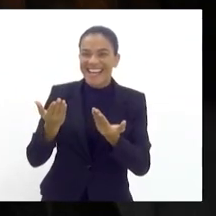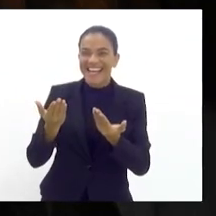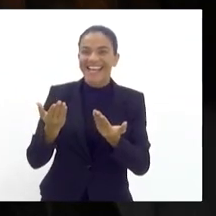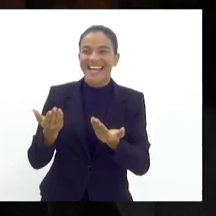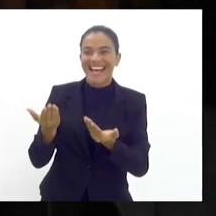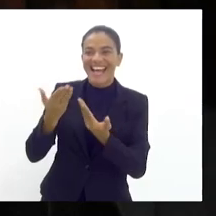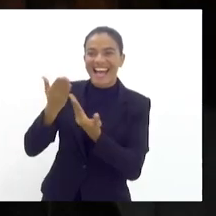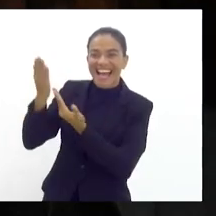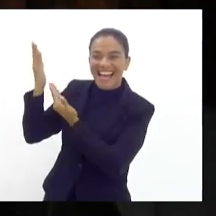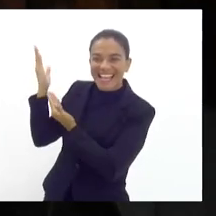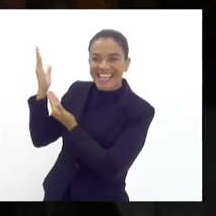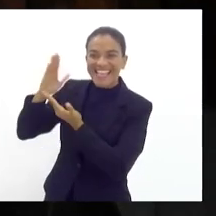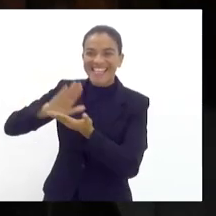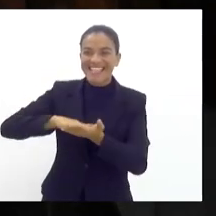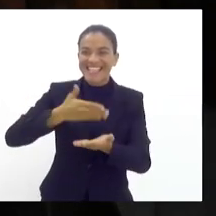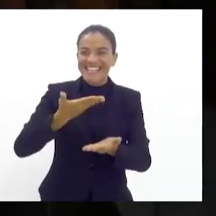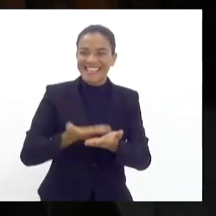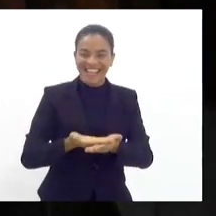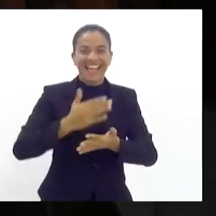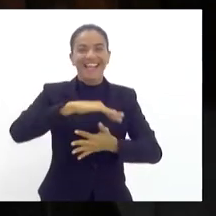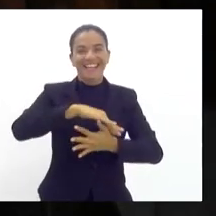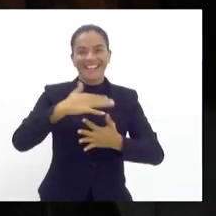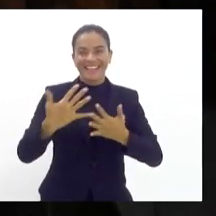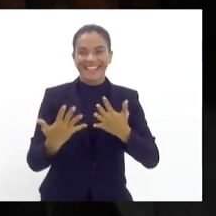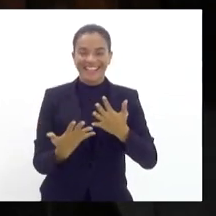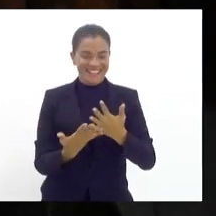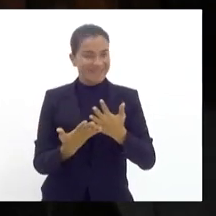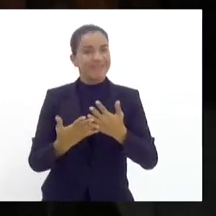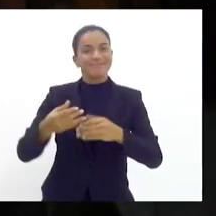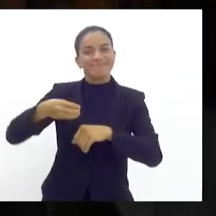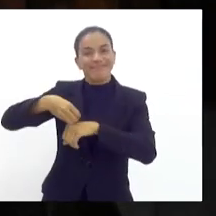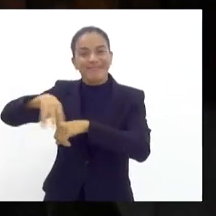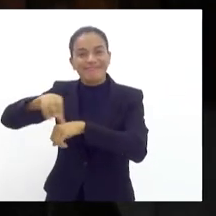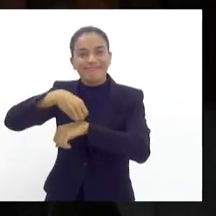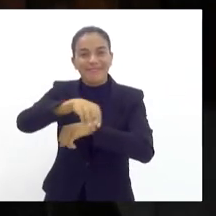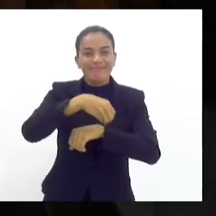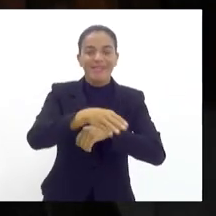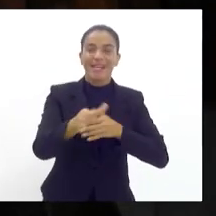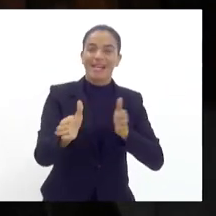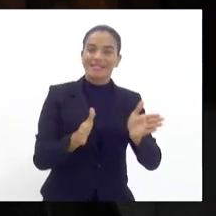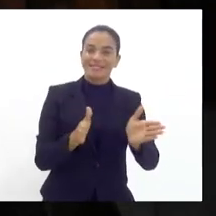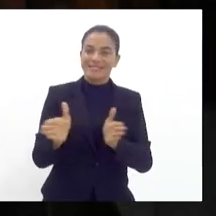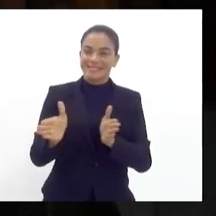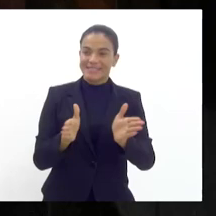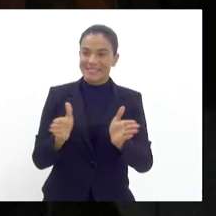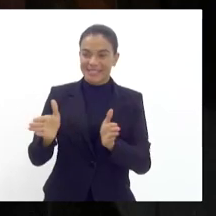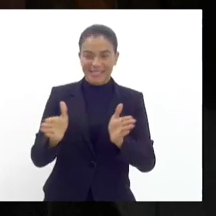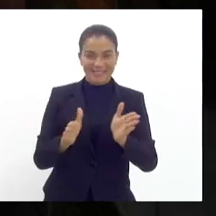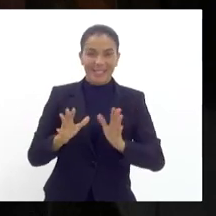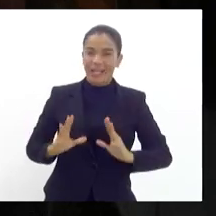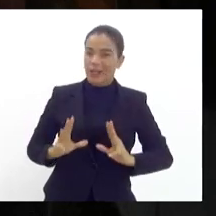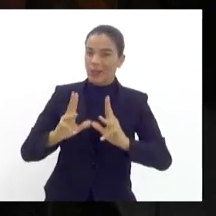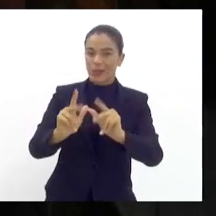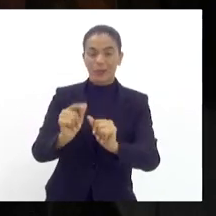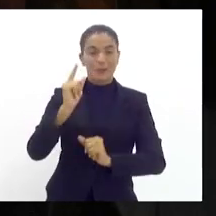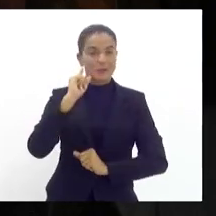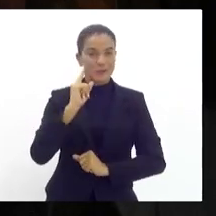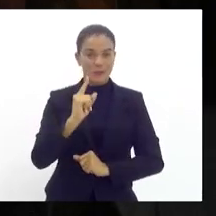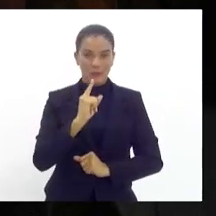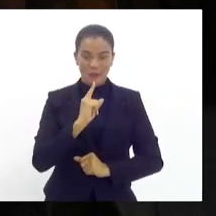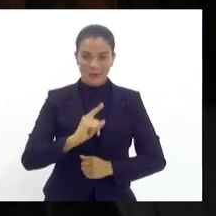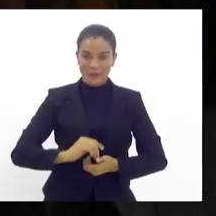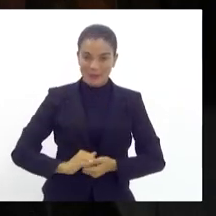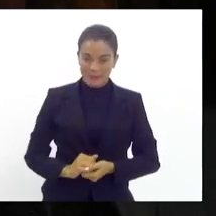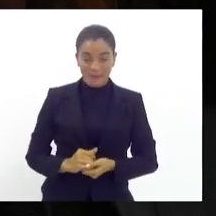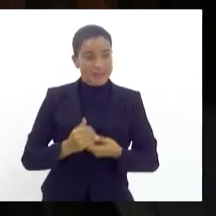a intérprete da língua de libras que leva a nossa voz aos deficientes auditivos